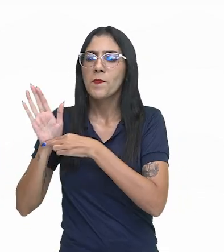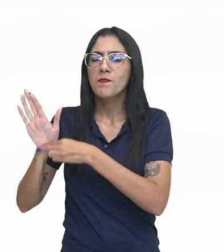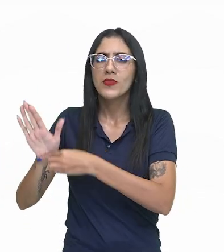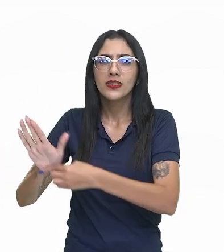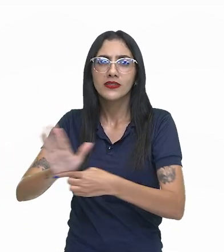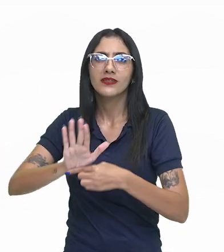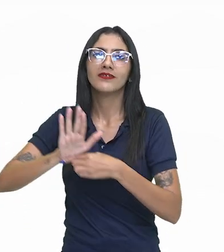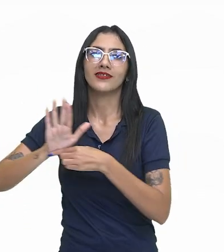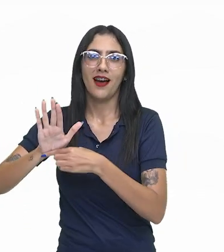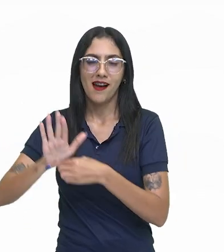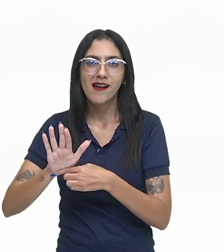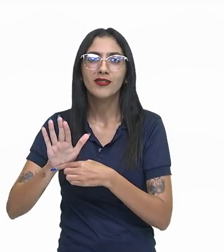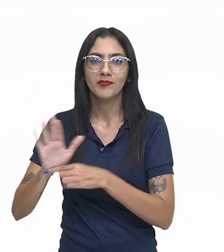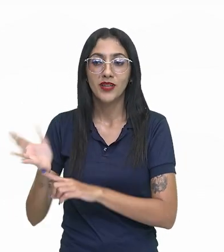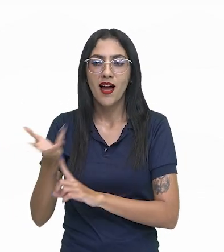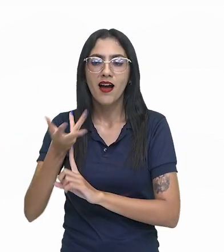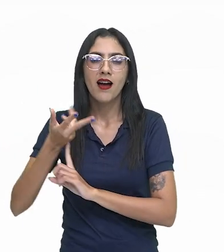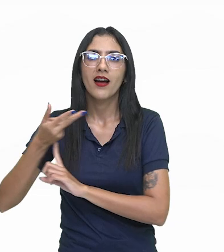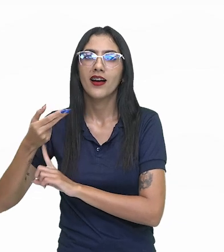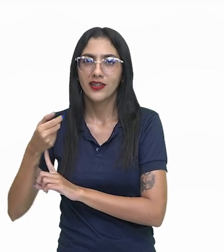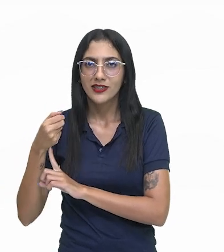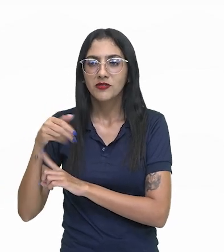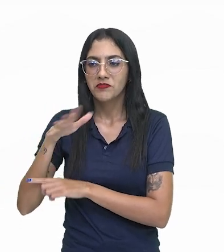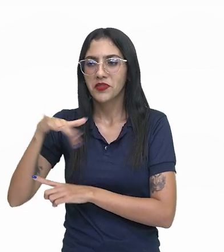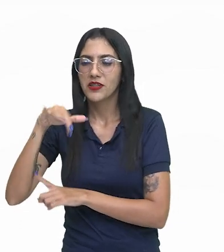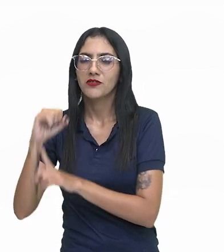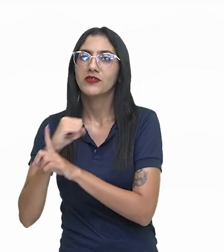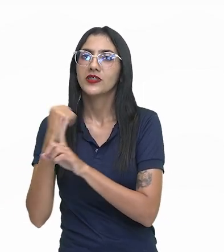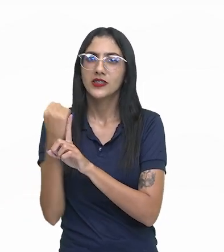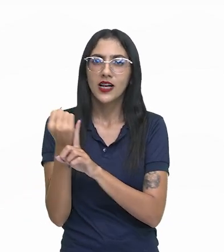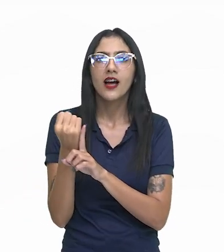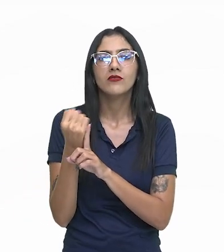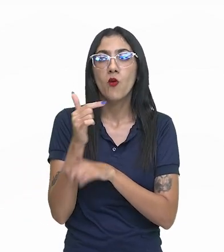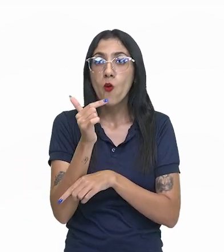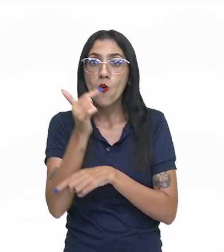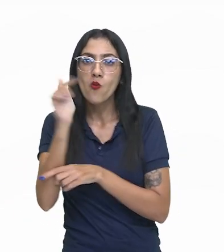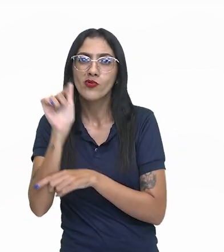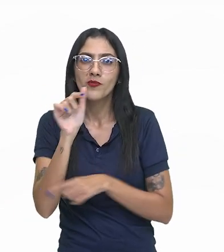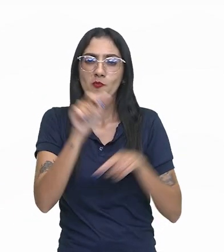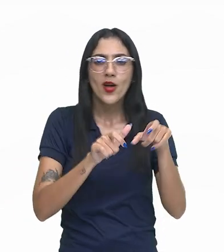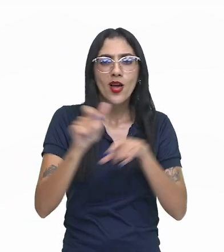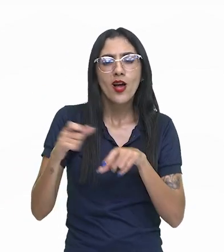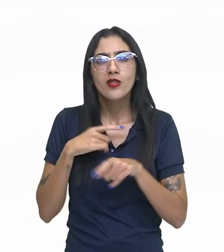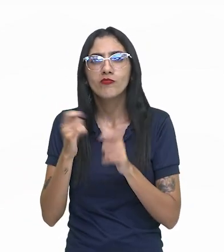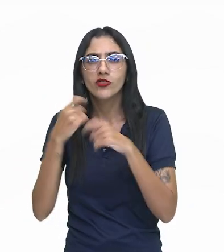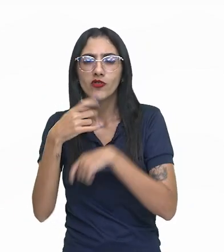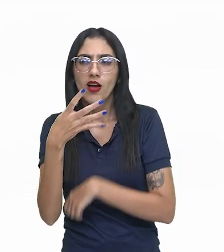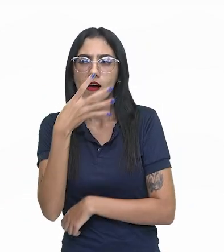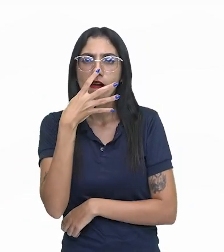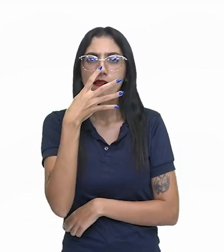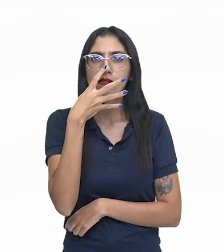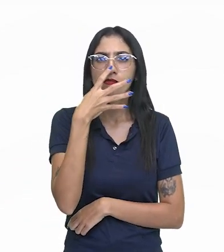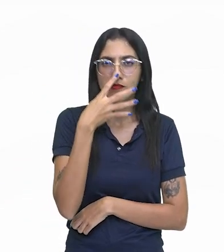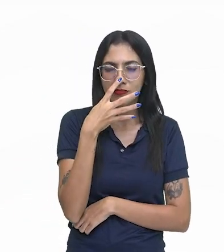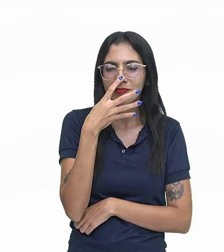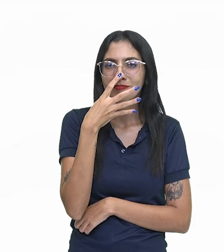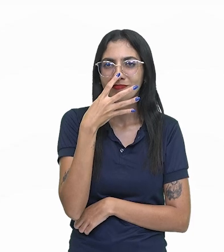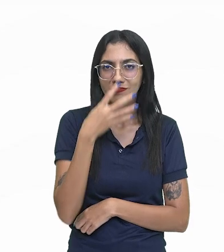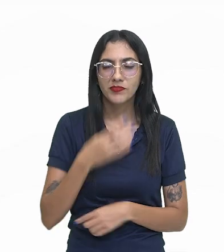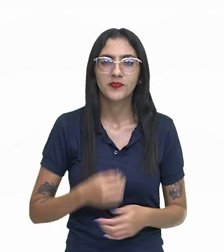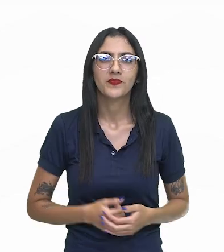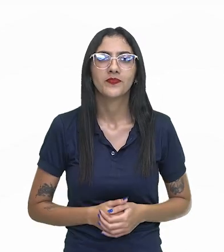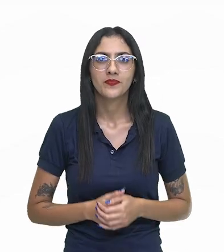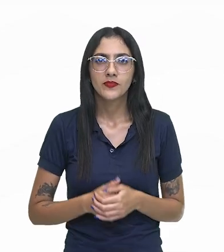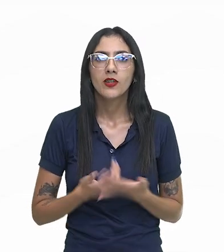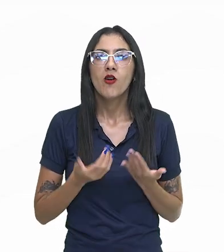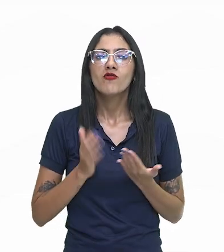produção para o mundo, para a sociedade, né? Para eles vivenciarem essa obra. A gente já passou pelo processo, a